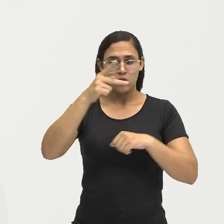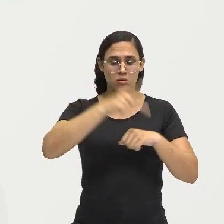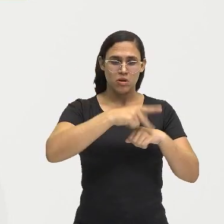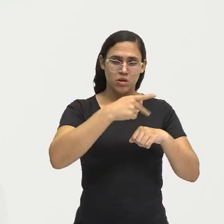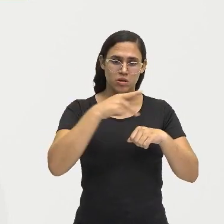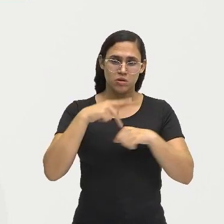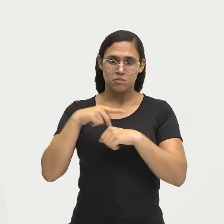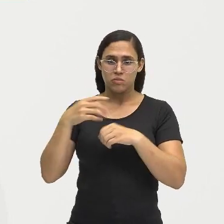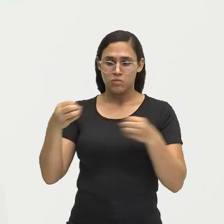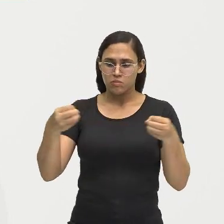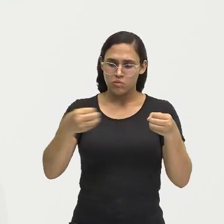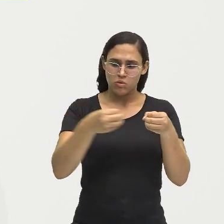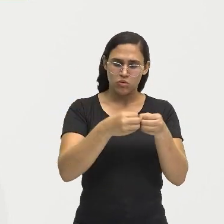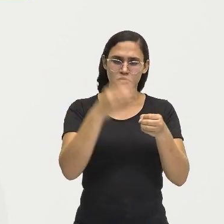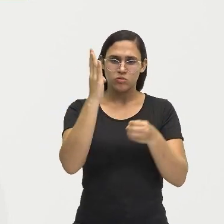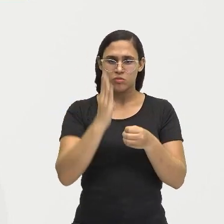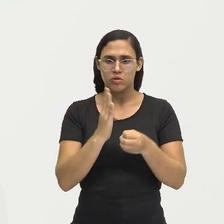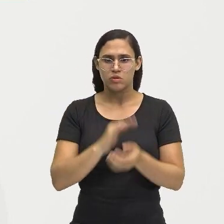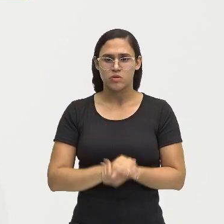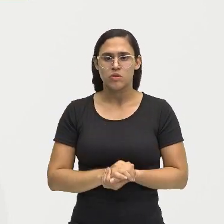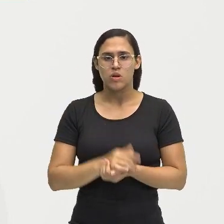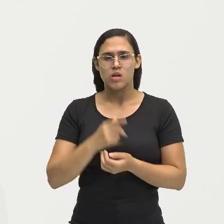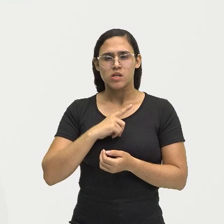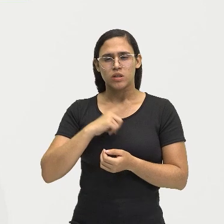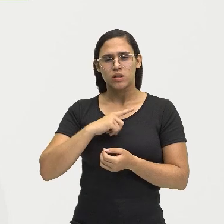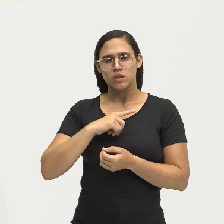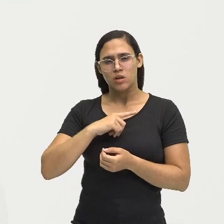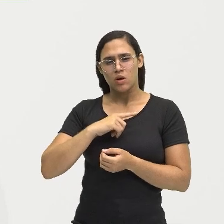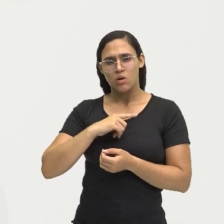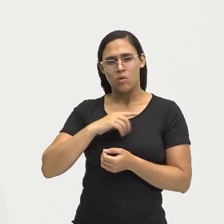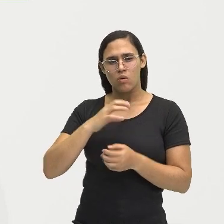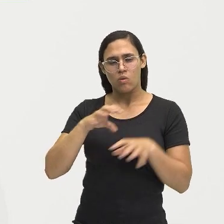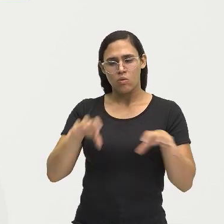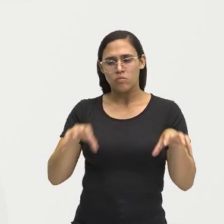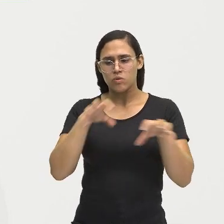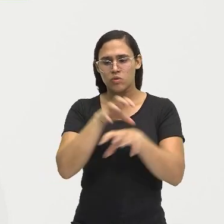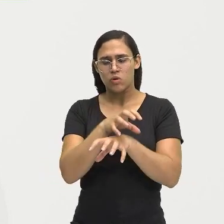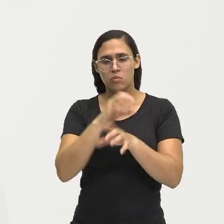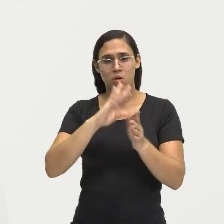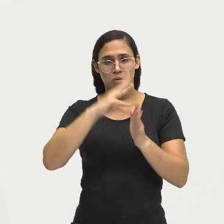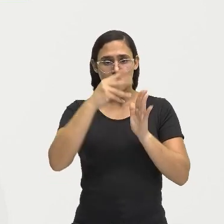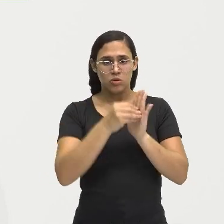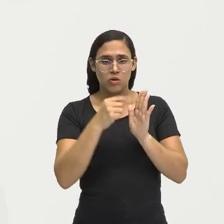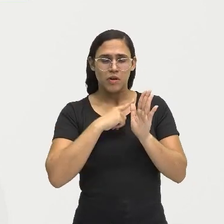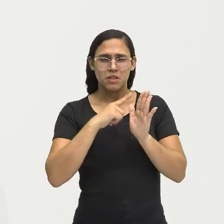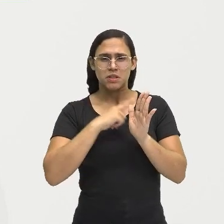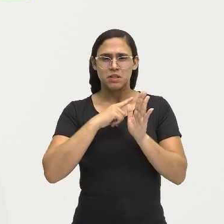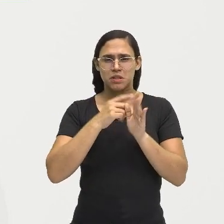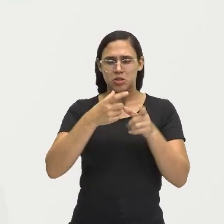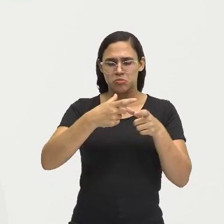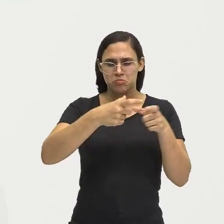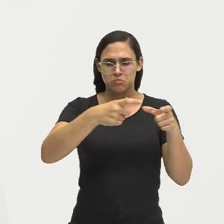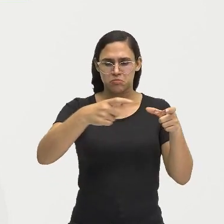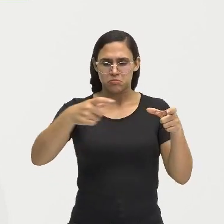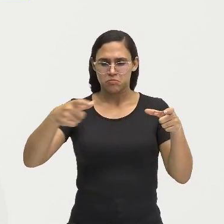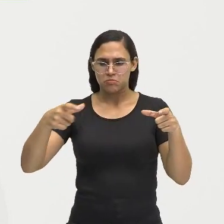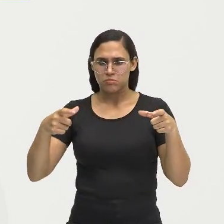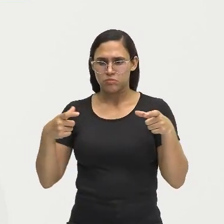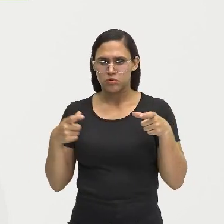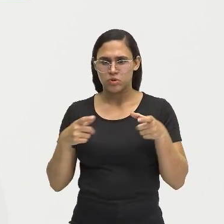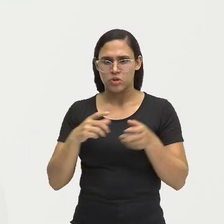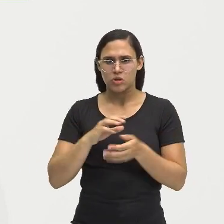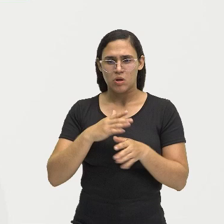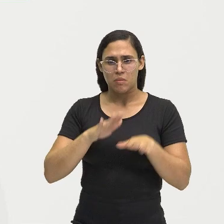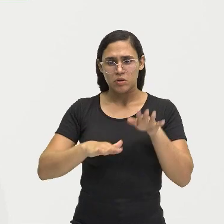vizinhos também, tá? Então, o bioma amazônico ele vai compreender uma área de 410 milhões de hectares por